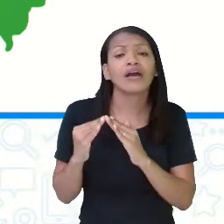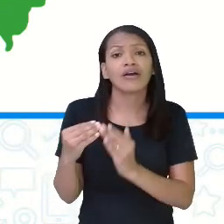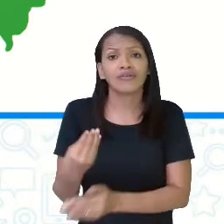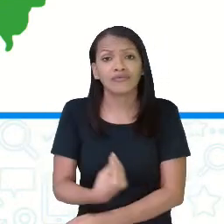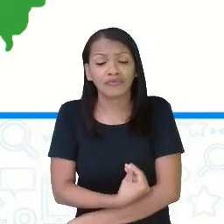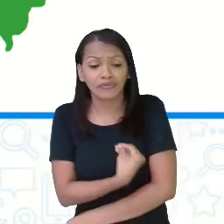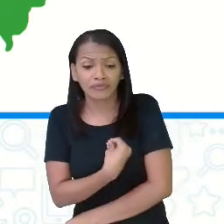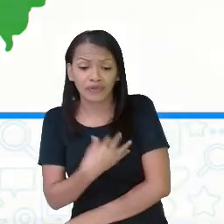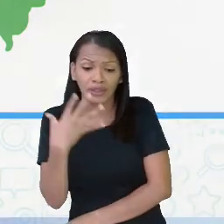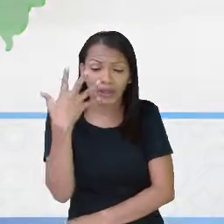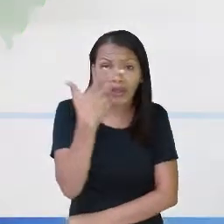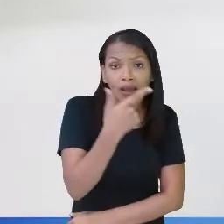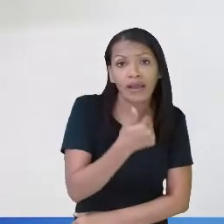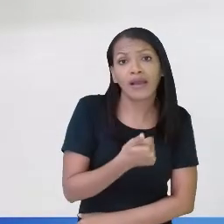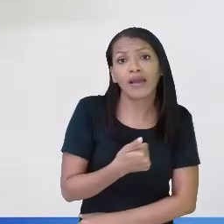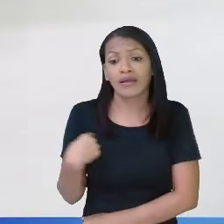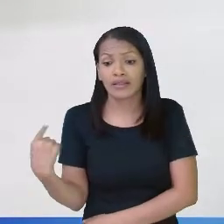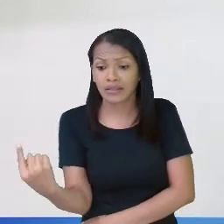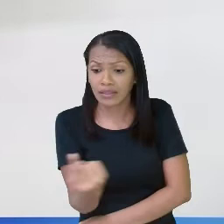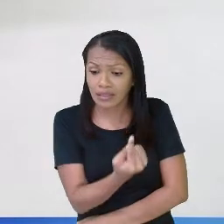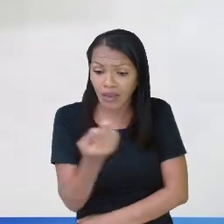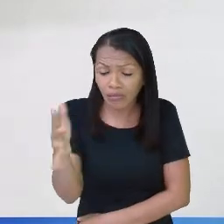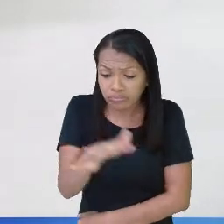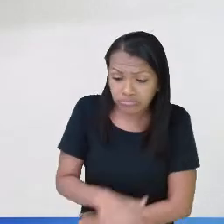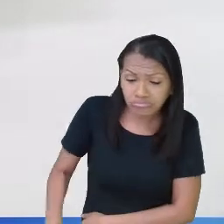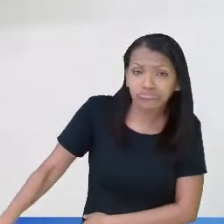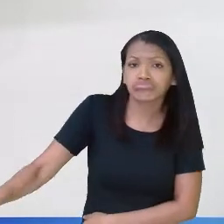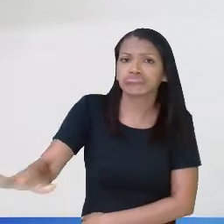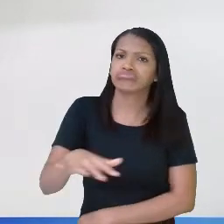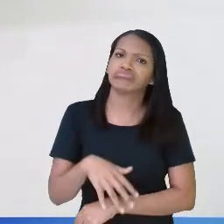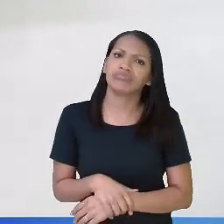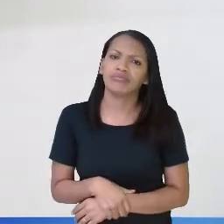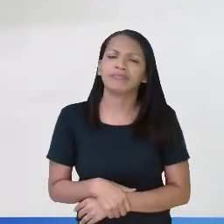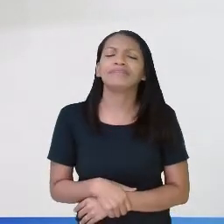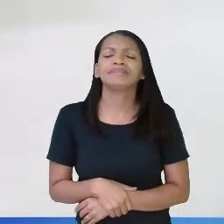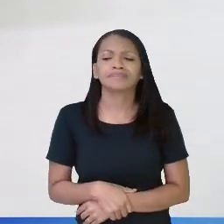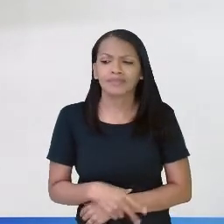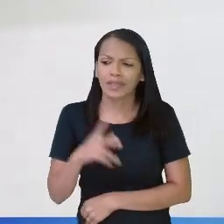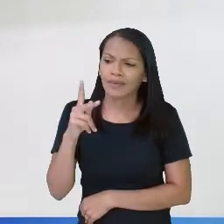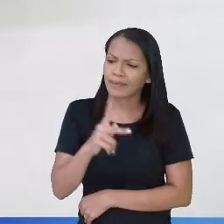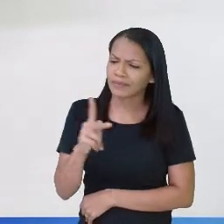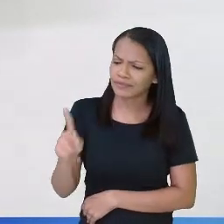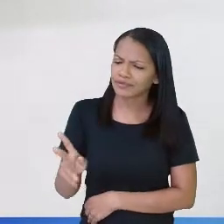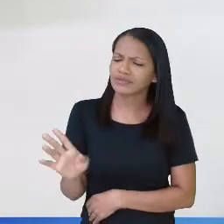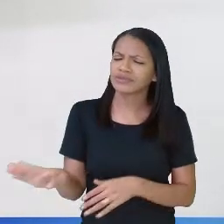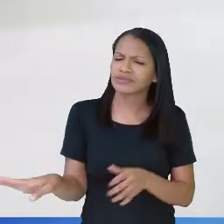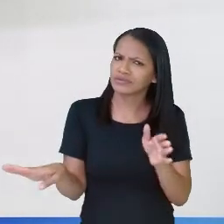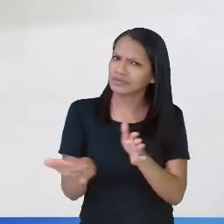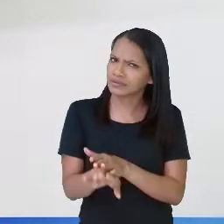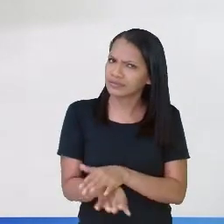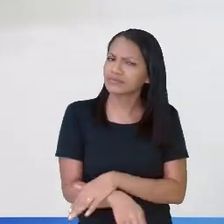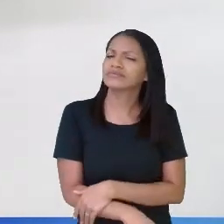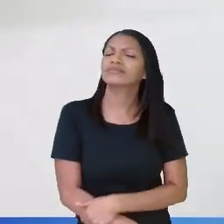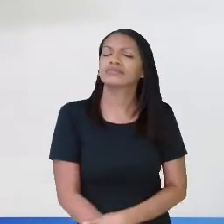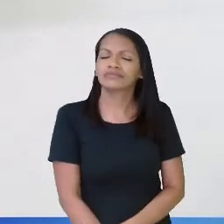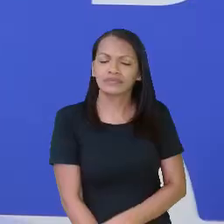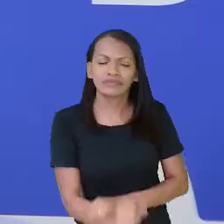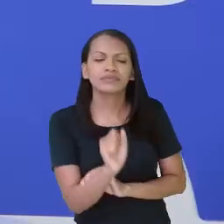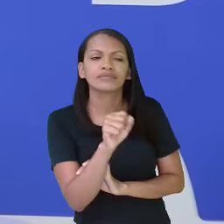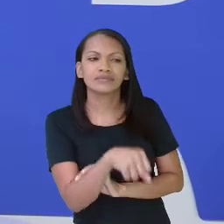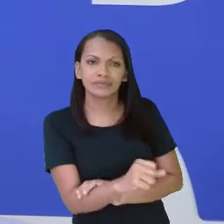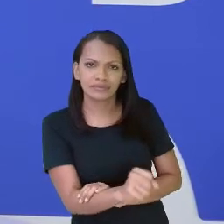para nós, para a nação. Professora, será que chegou alguma coisa por aí? Eles comentaram? Comentaram sim,